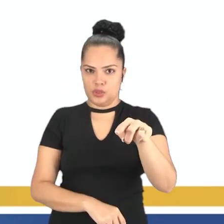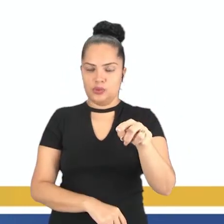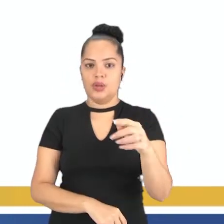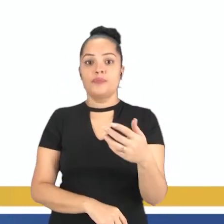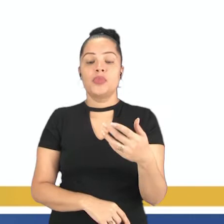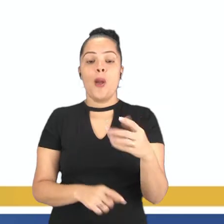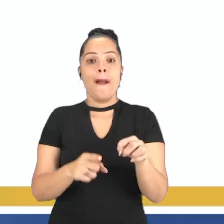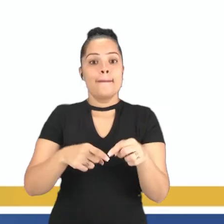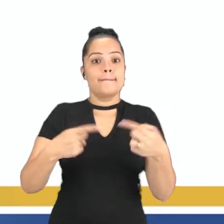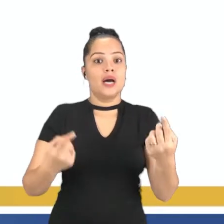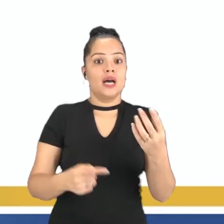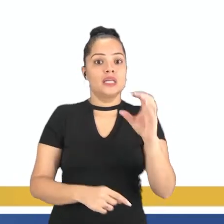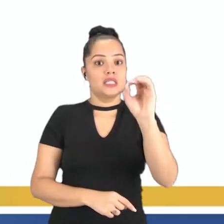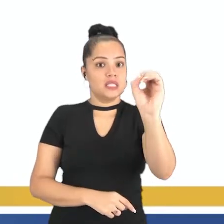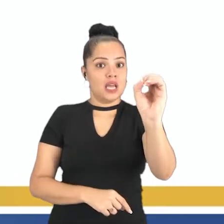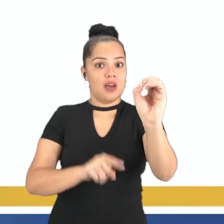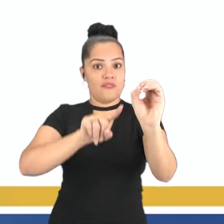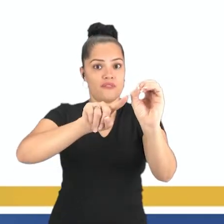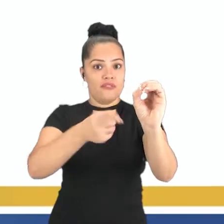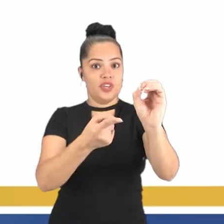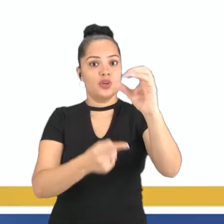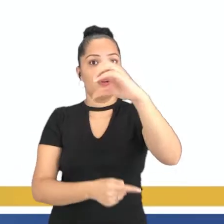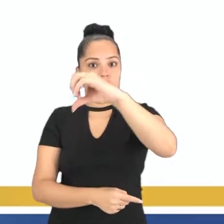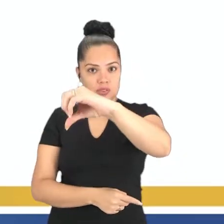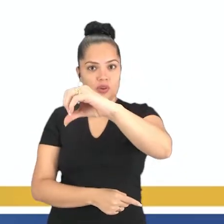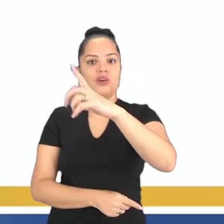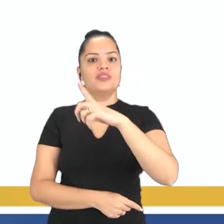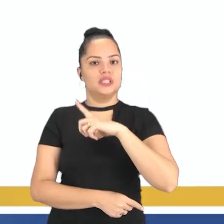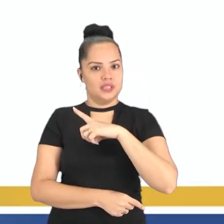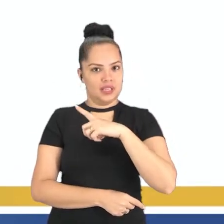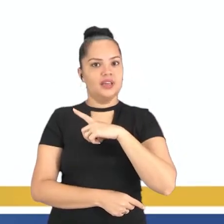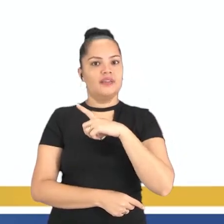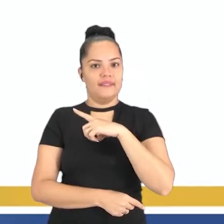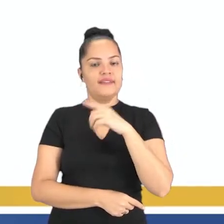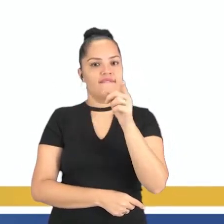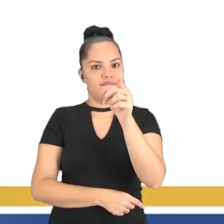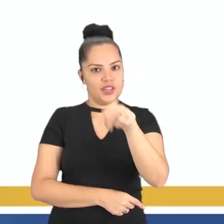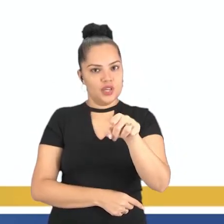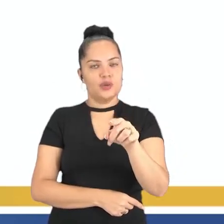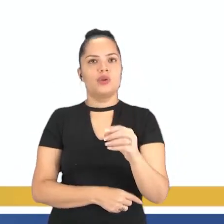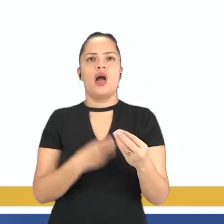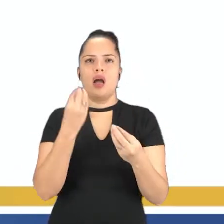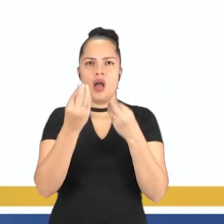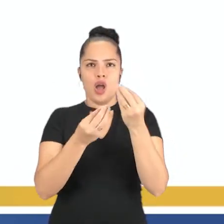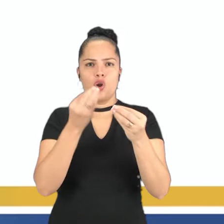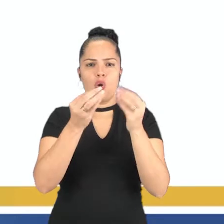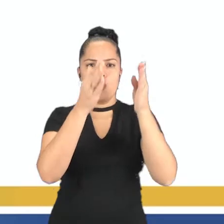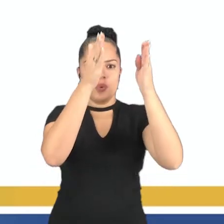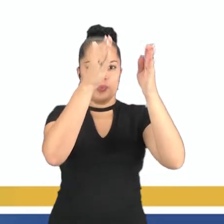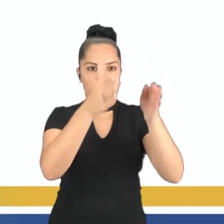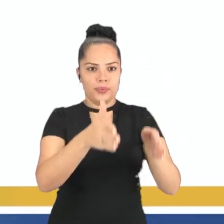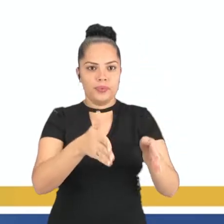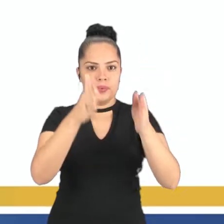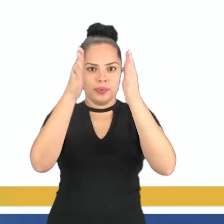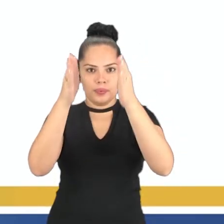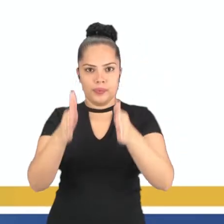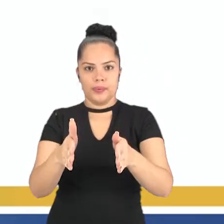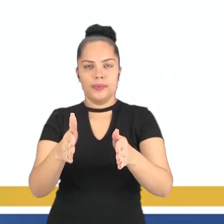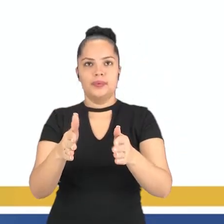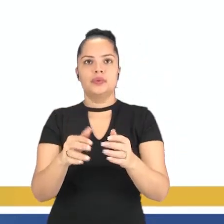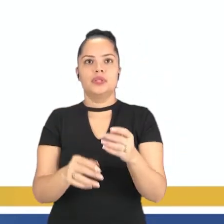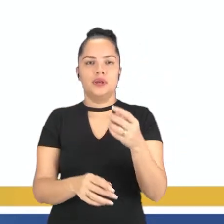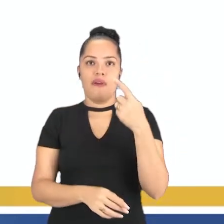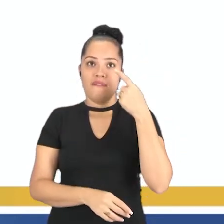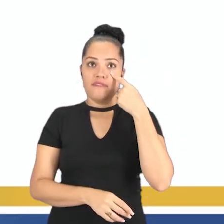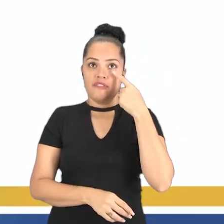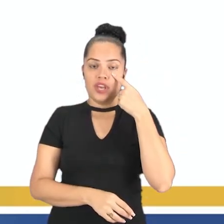uma. Então, o que nós vamos fazer? Nós vamos preencher essa lacuna com zeros, ok? Então, na outra